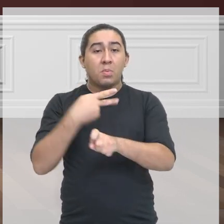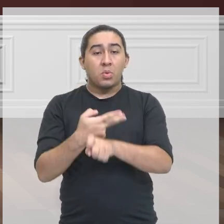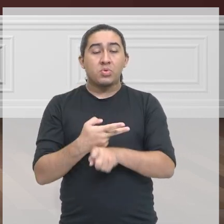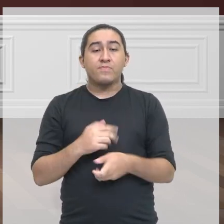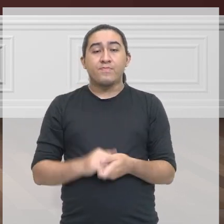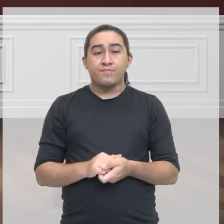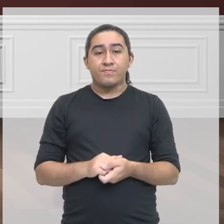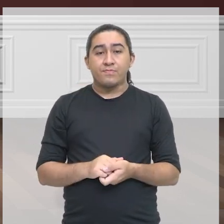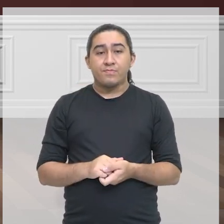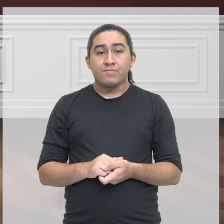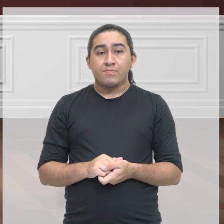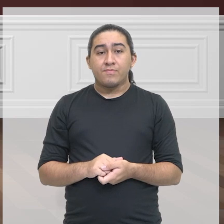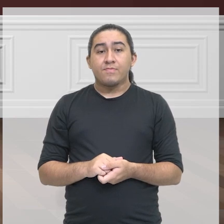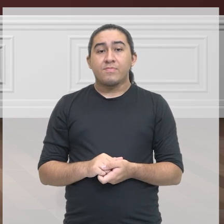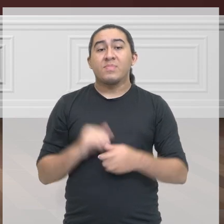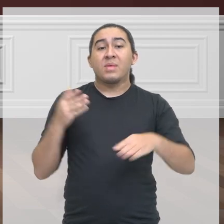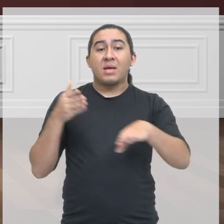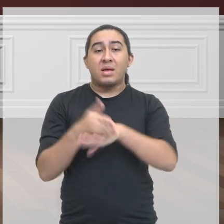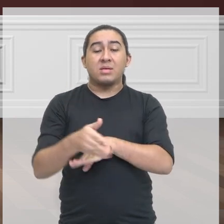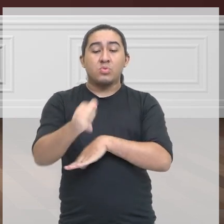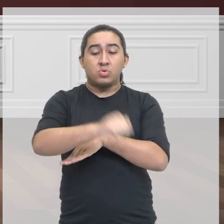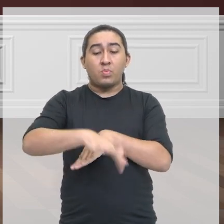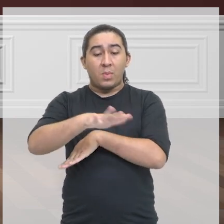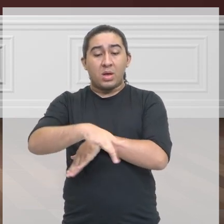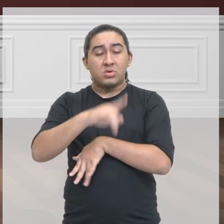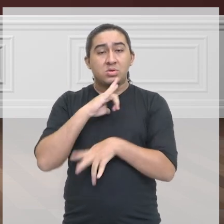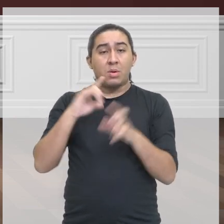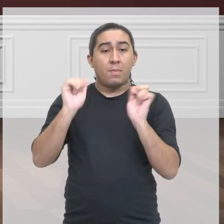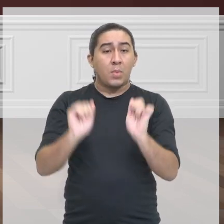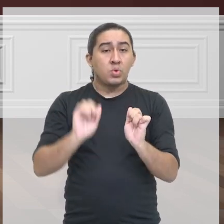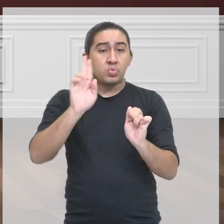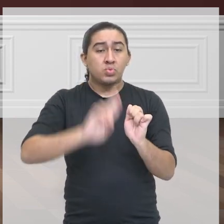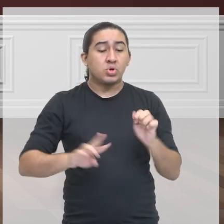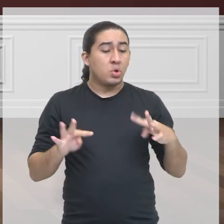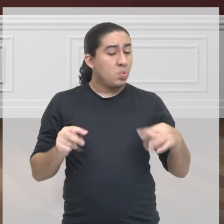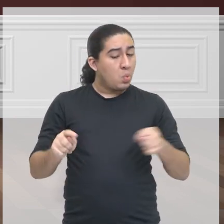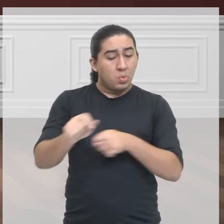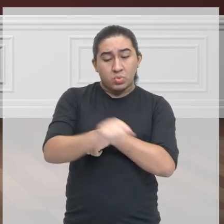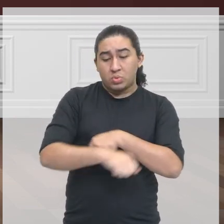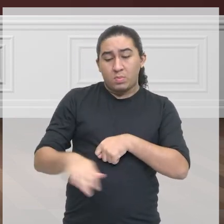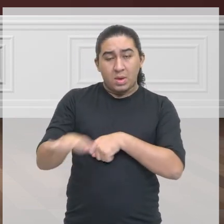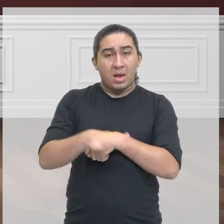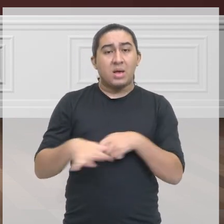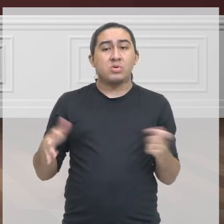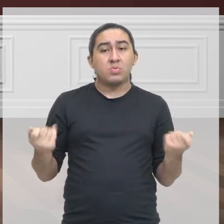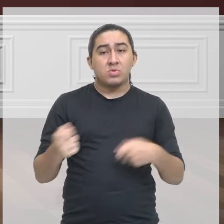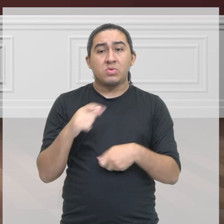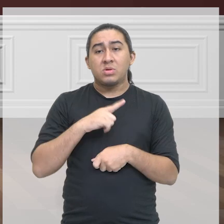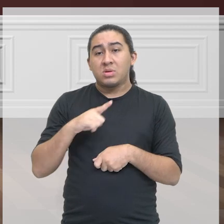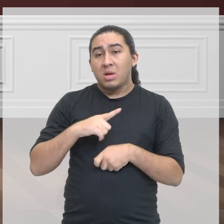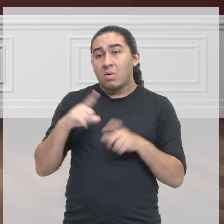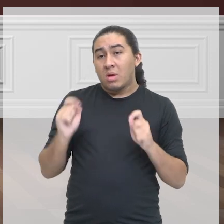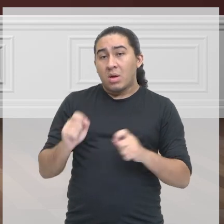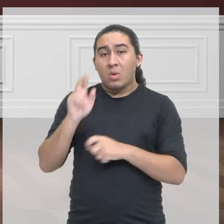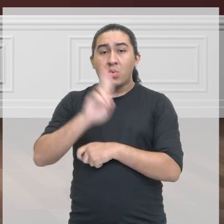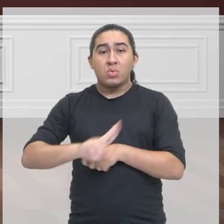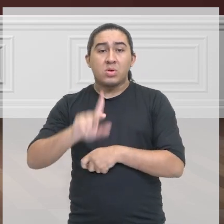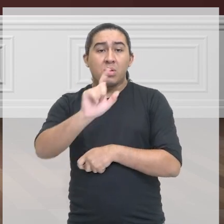Eles entram numa galeria, eles podem utilizar todo esse espaço da galeria através